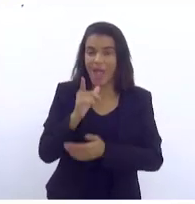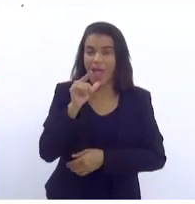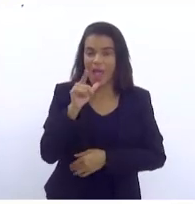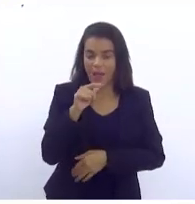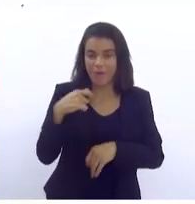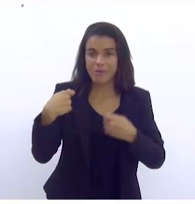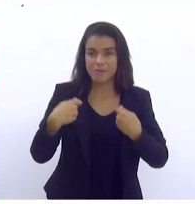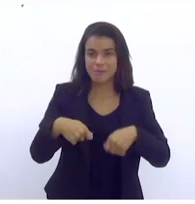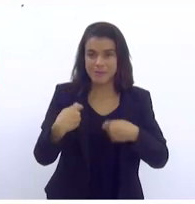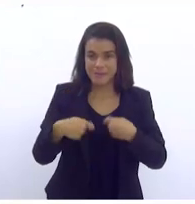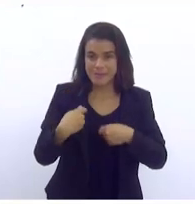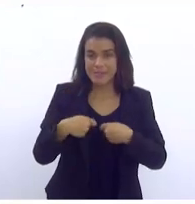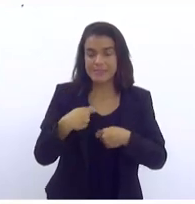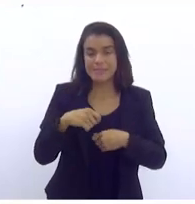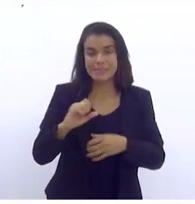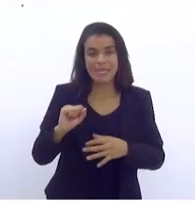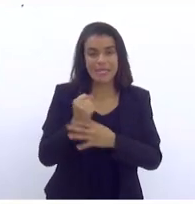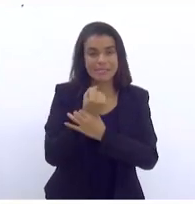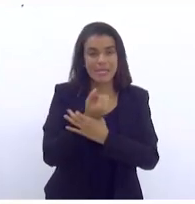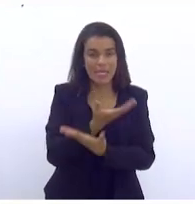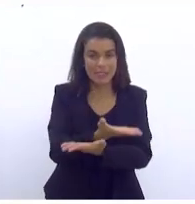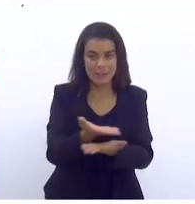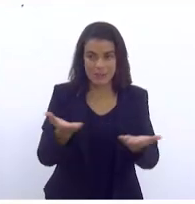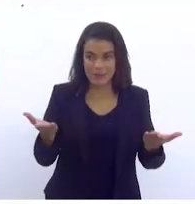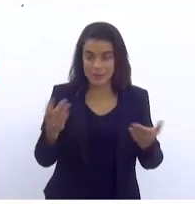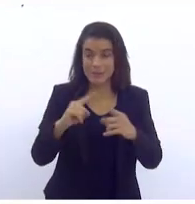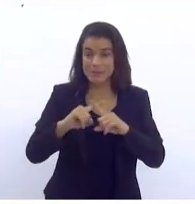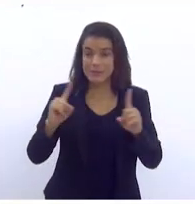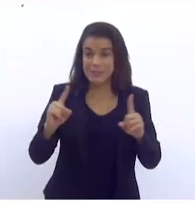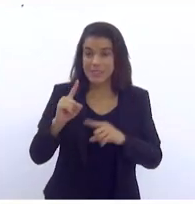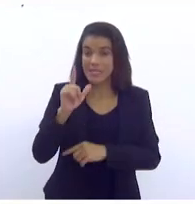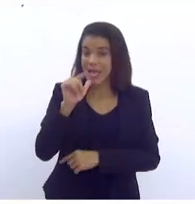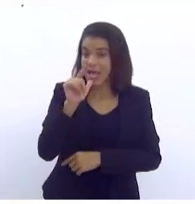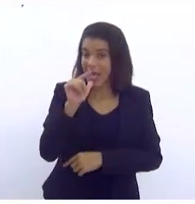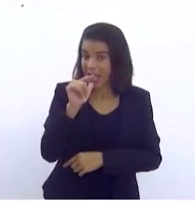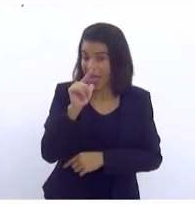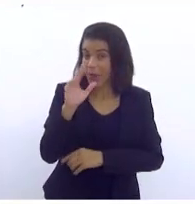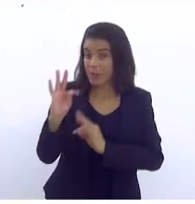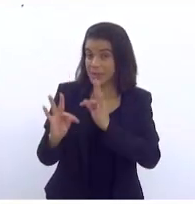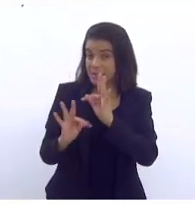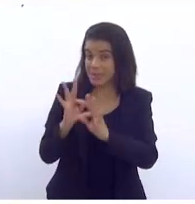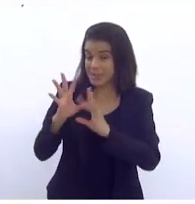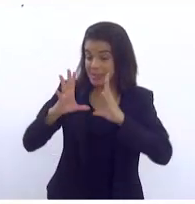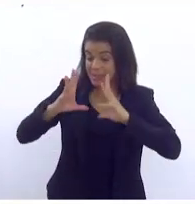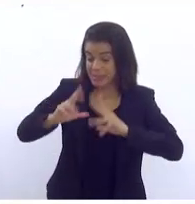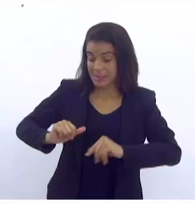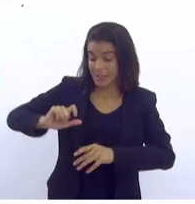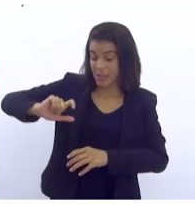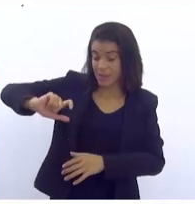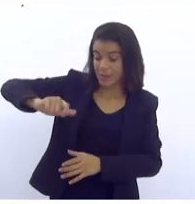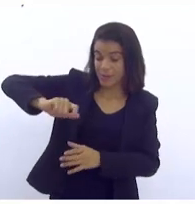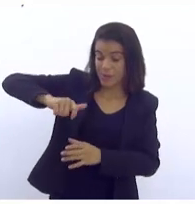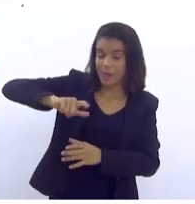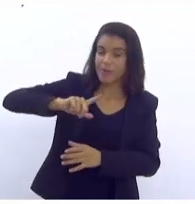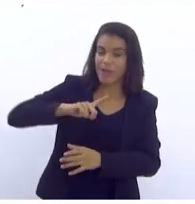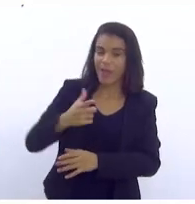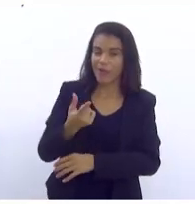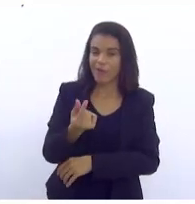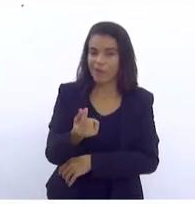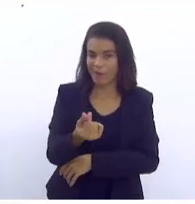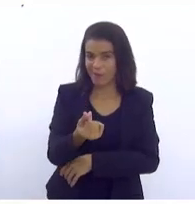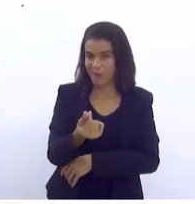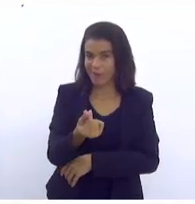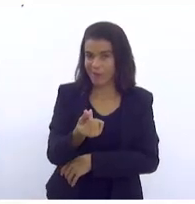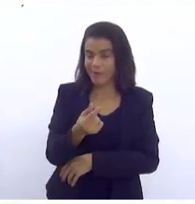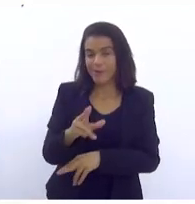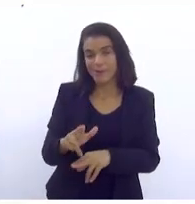tem que ser acesso a todos mas Lembrando que a água eh tratada e na torneira ela tem um custo então